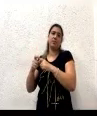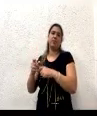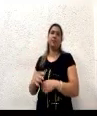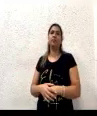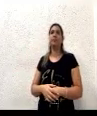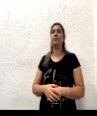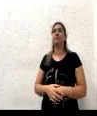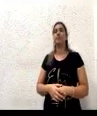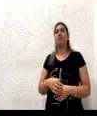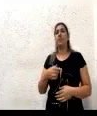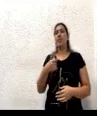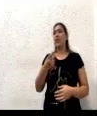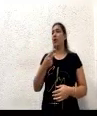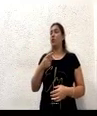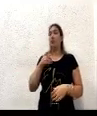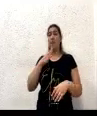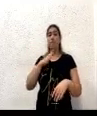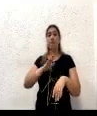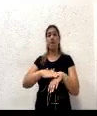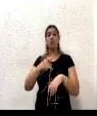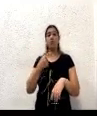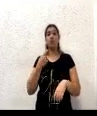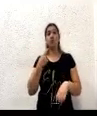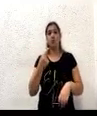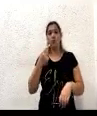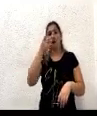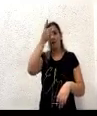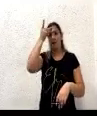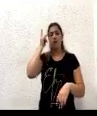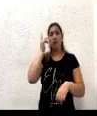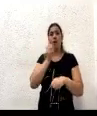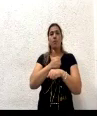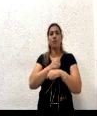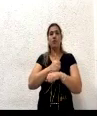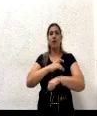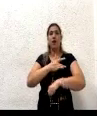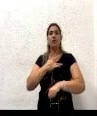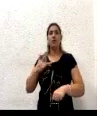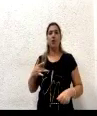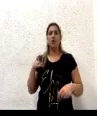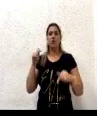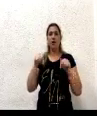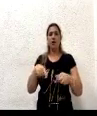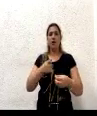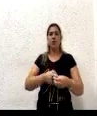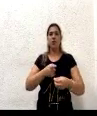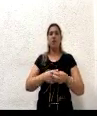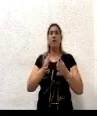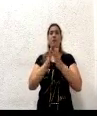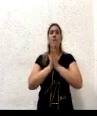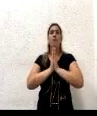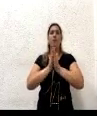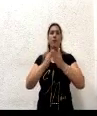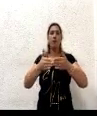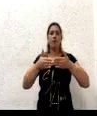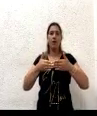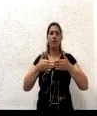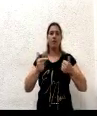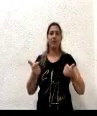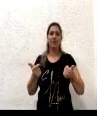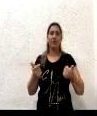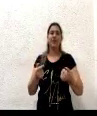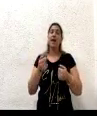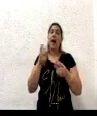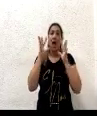tomar muito do seu tempo, mas eu vou fazer mais um apelo agora aqui para os profissionais de saúde da nossa cidade. Por favor, preste atenção